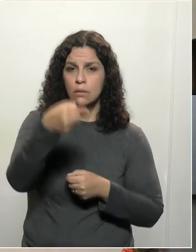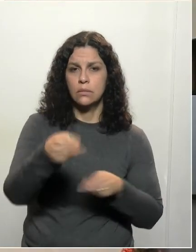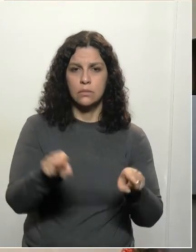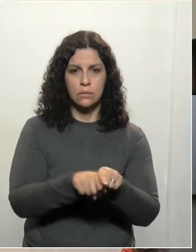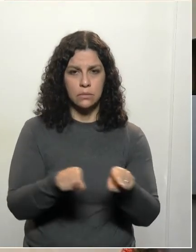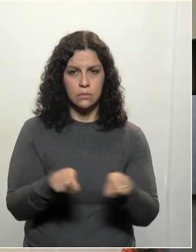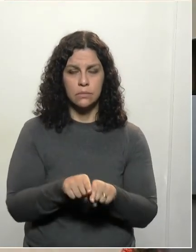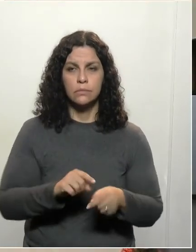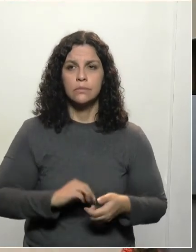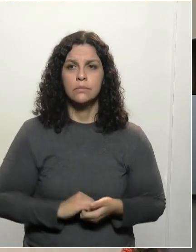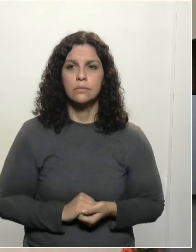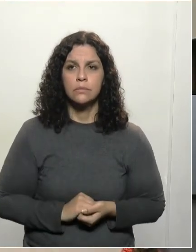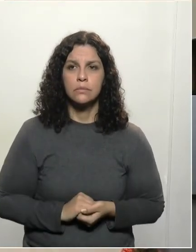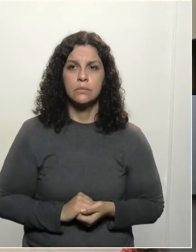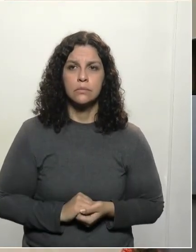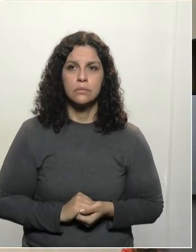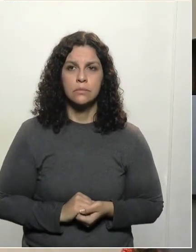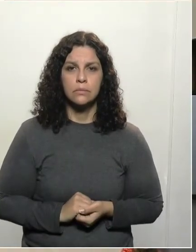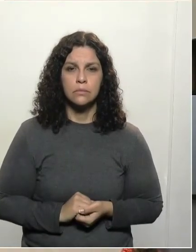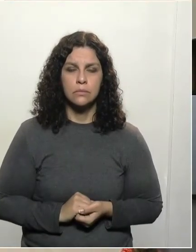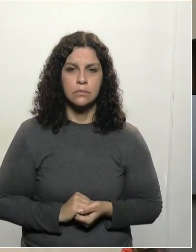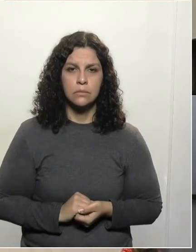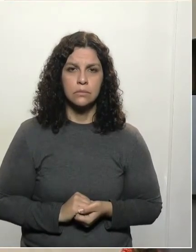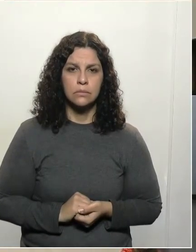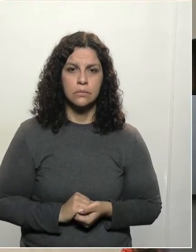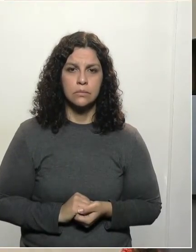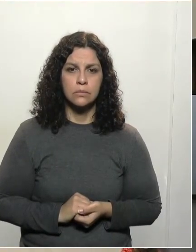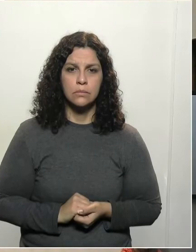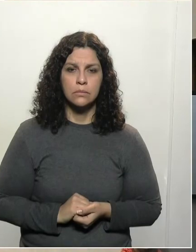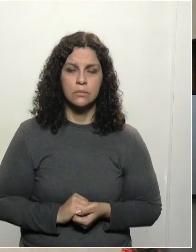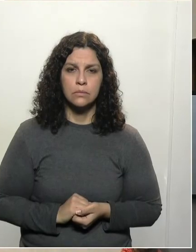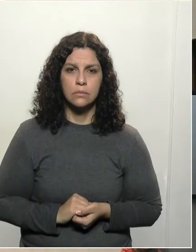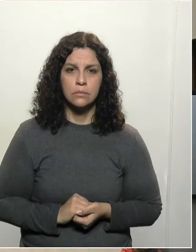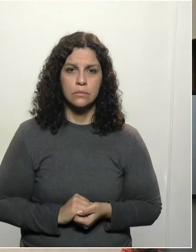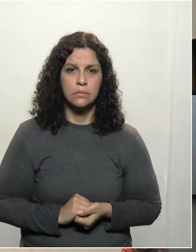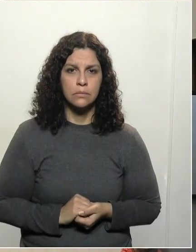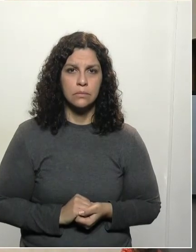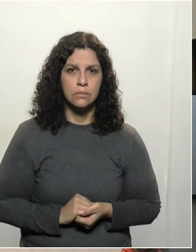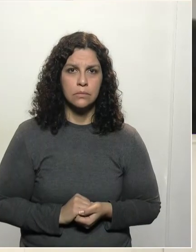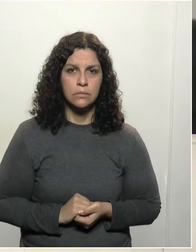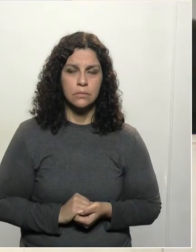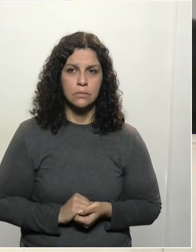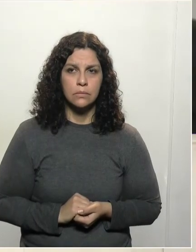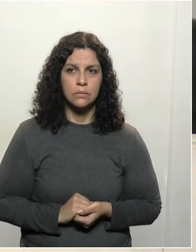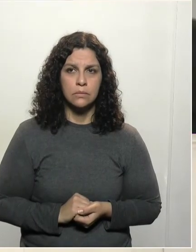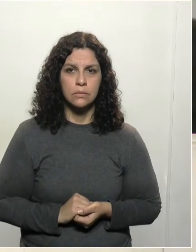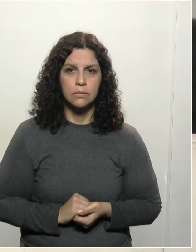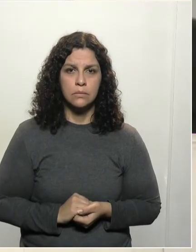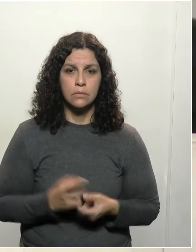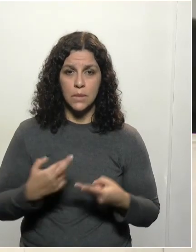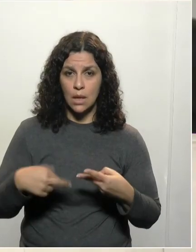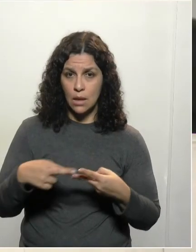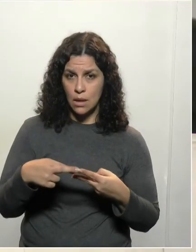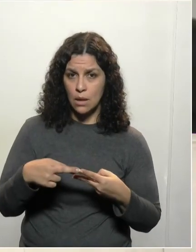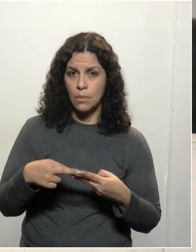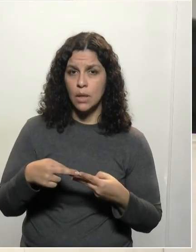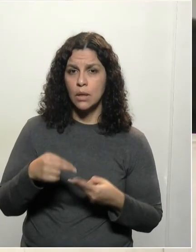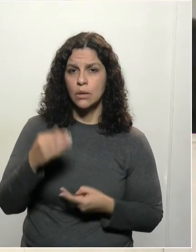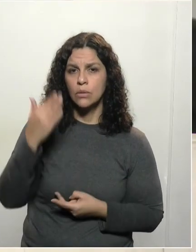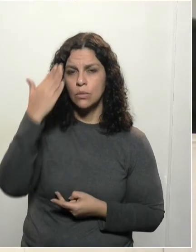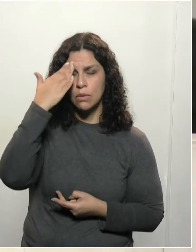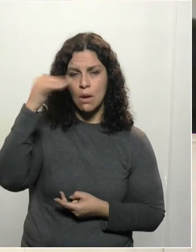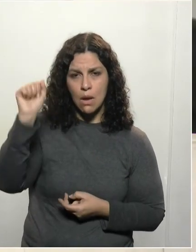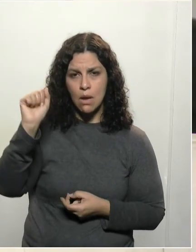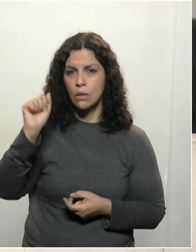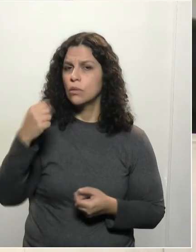forma regimental. Requerimento do deputado Mar Traiano, que